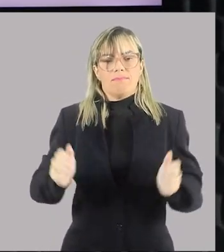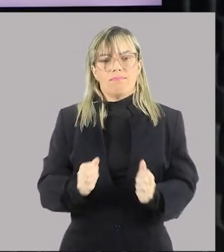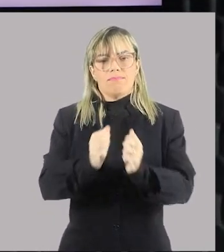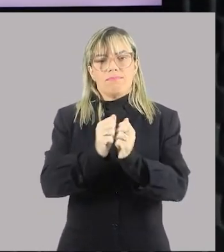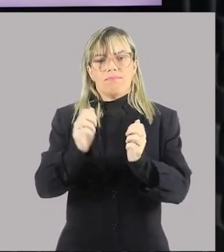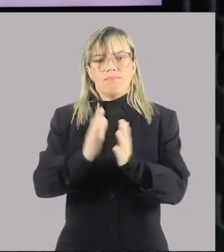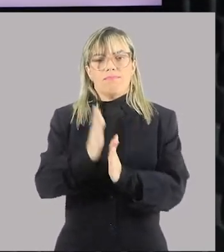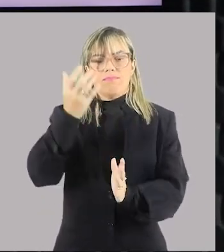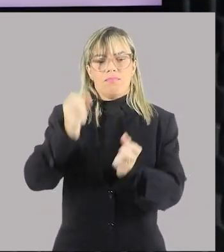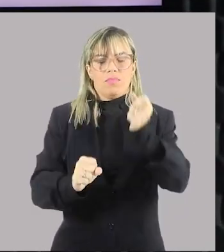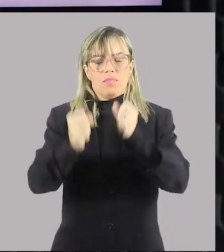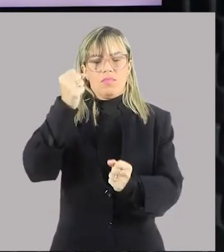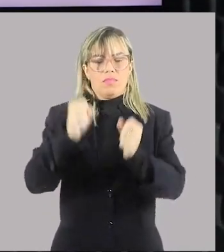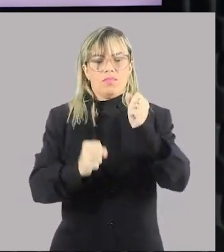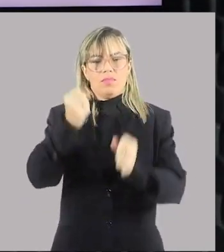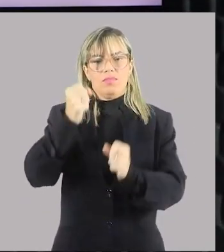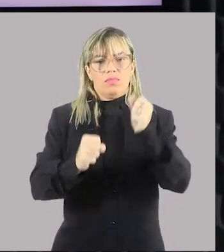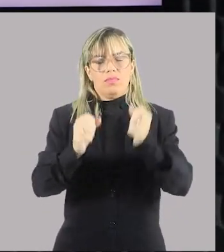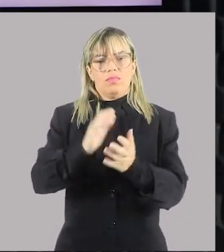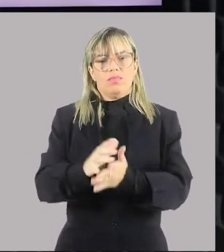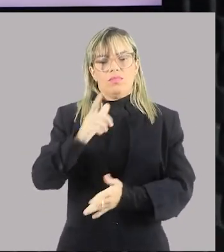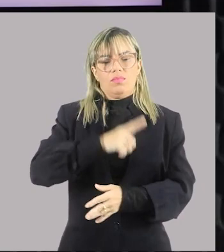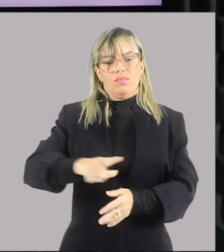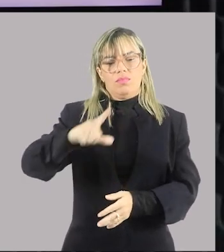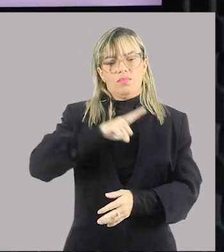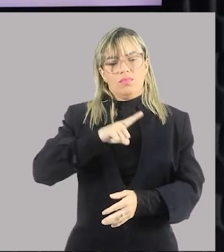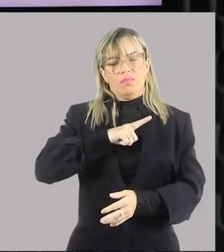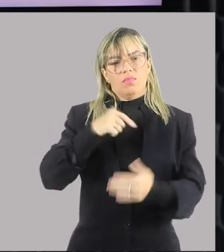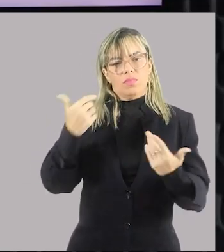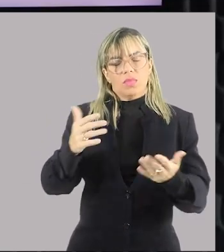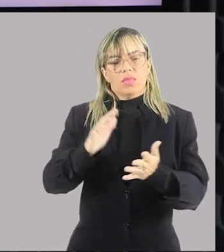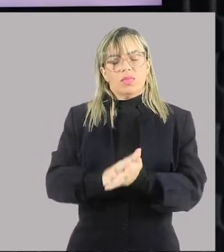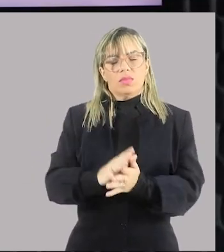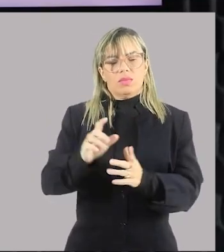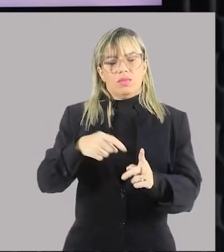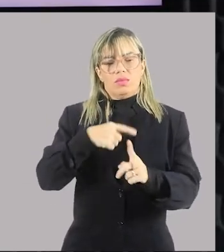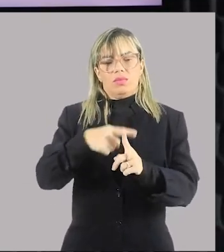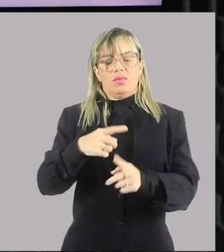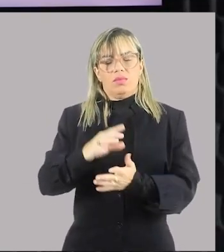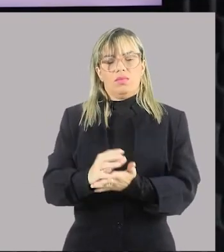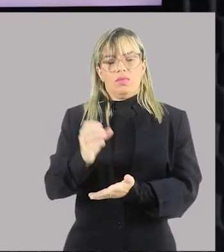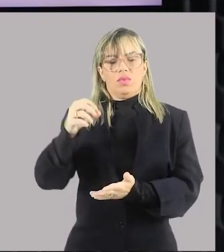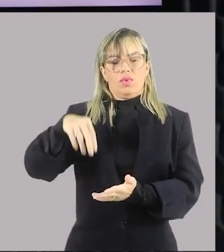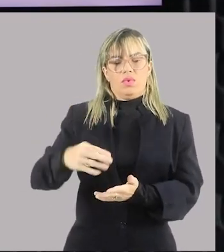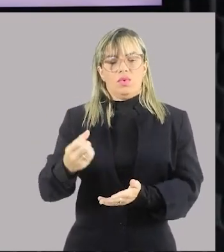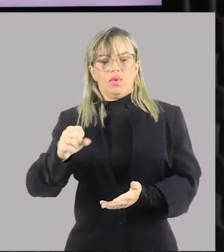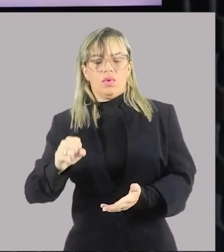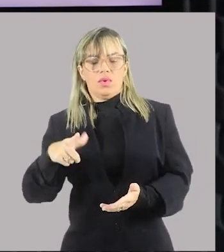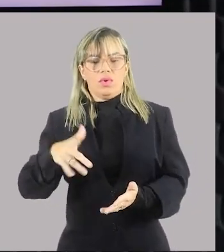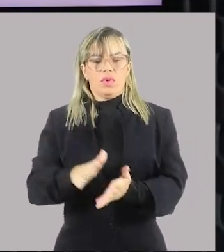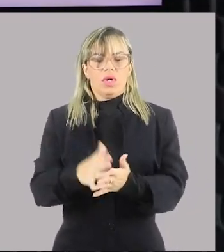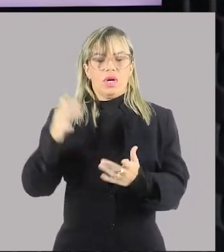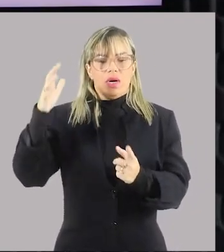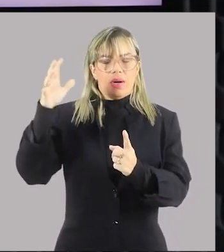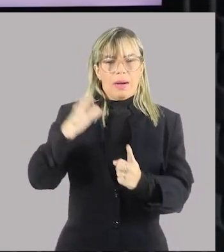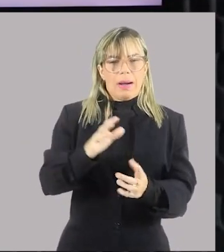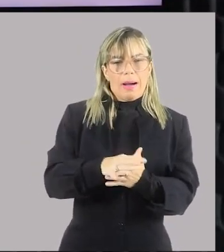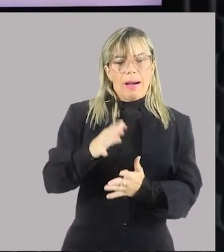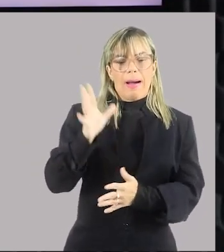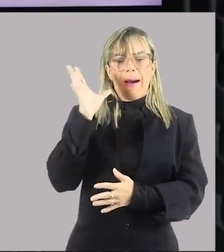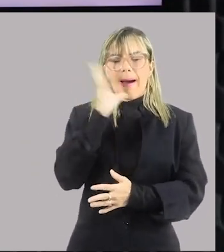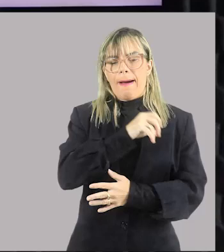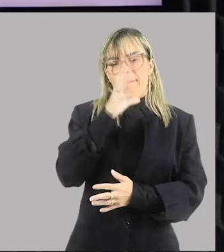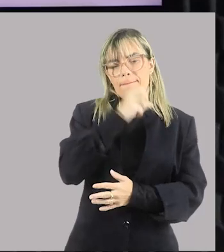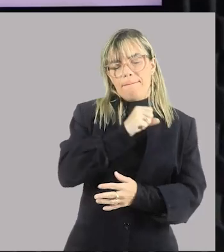com a industrialização, ela vai trazer ônus, porque foi intenso, foi de uma forma